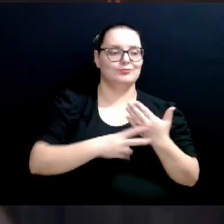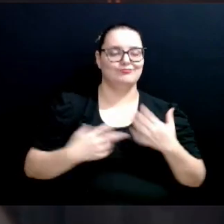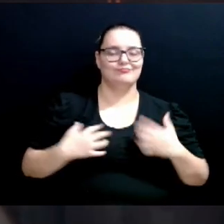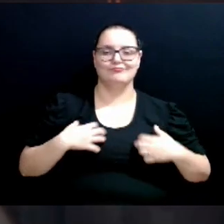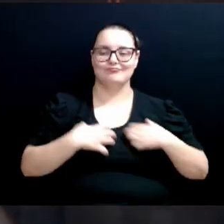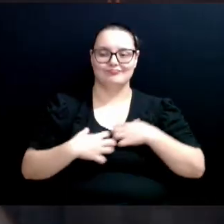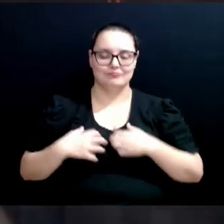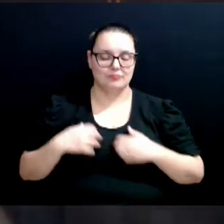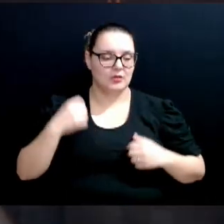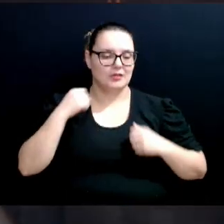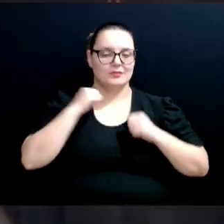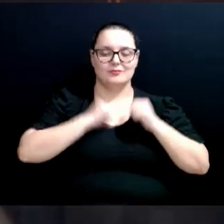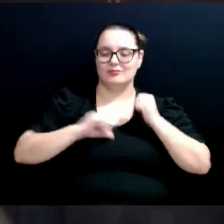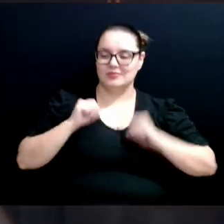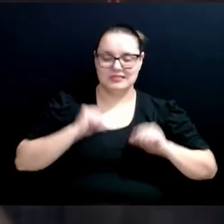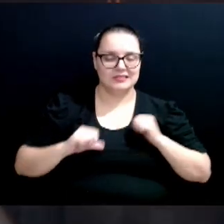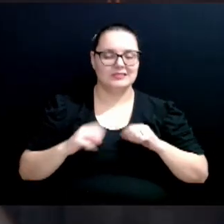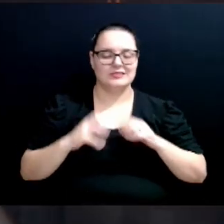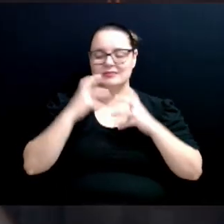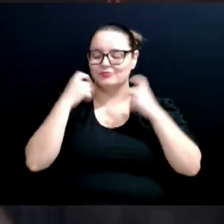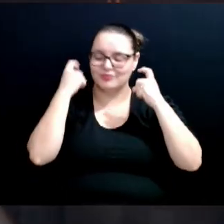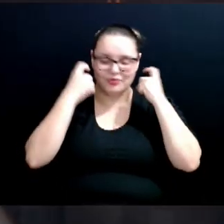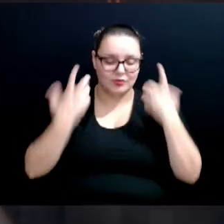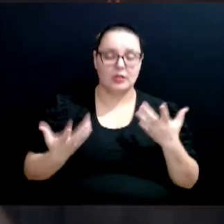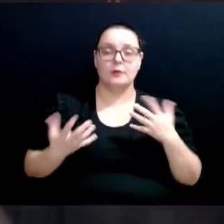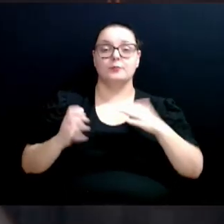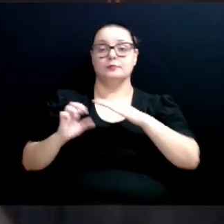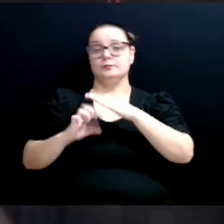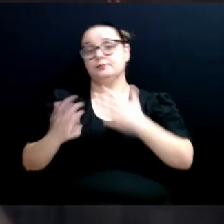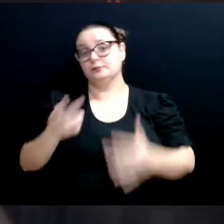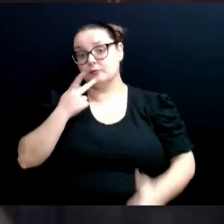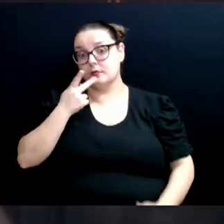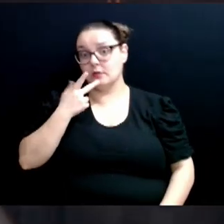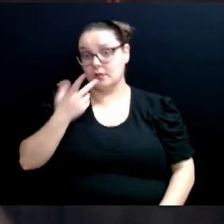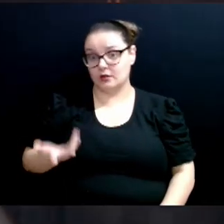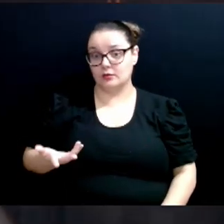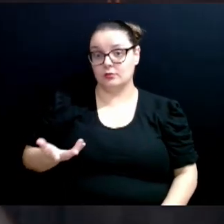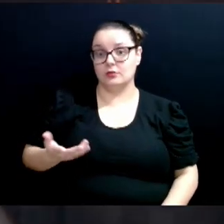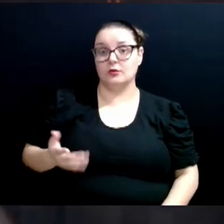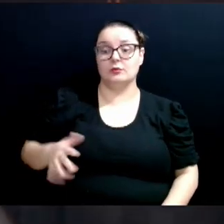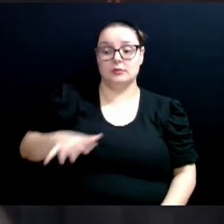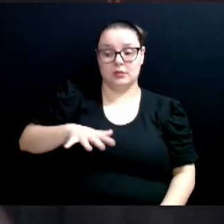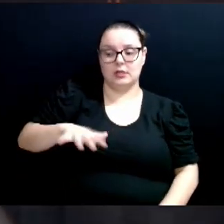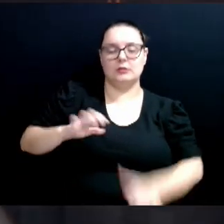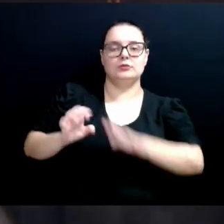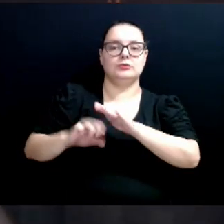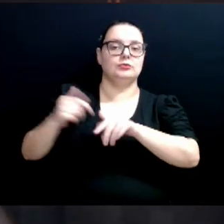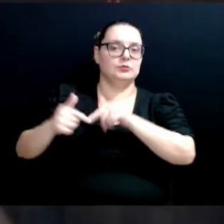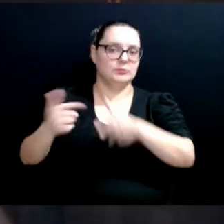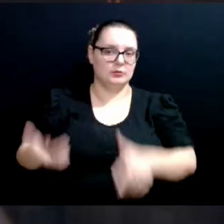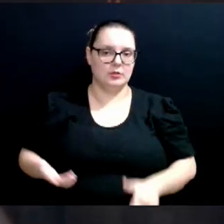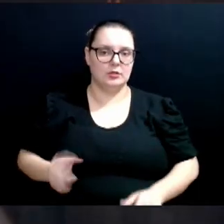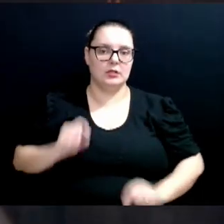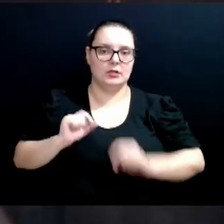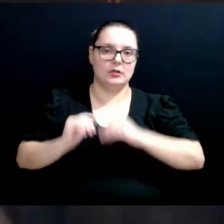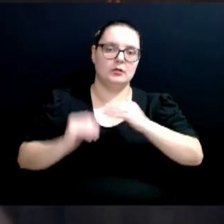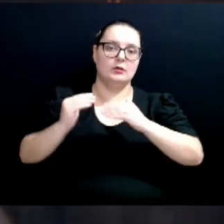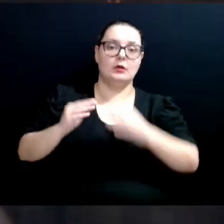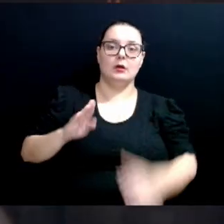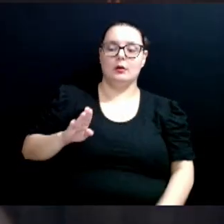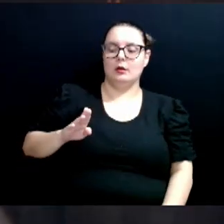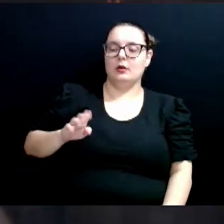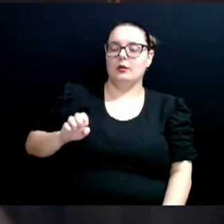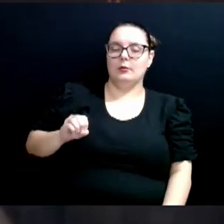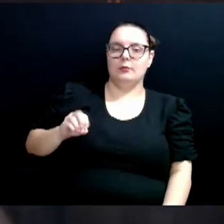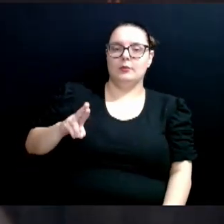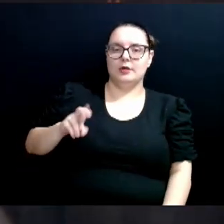angústia. Na empresa, né, a gente fala muito que no mundo corporativo, no trabalho, quem desenvolve burnout são pessoas que têm dificuldade